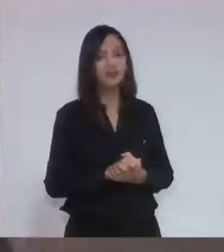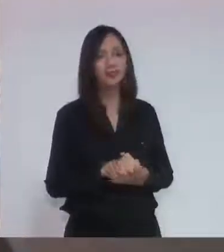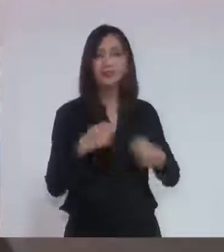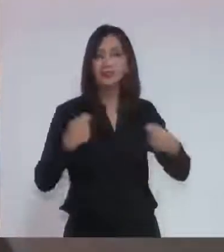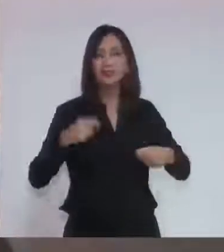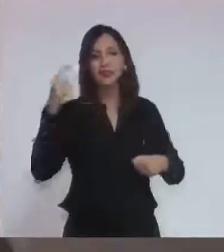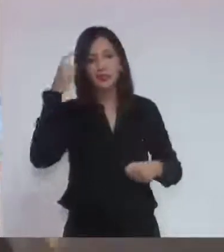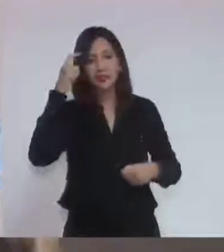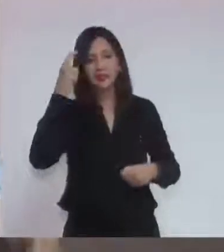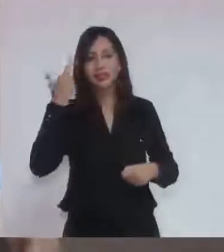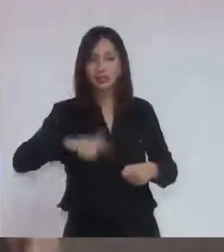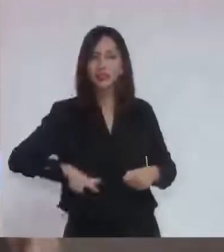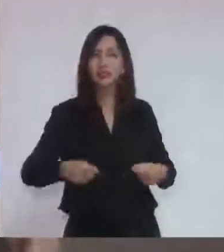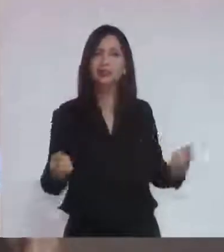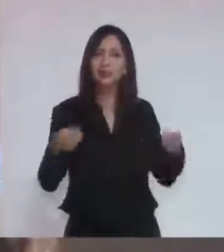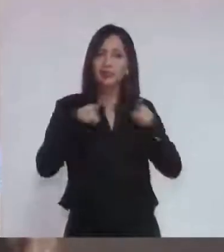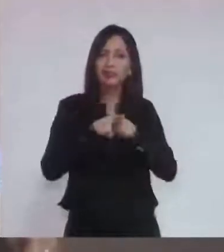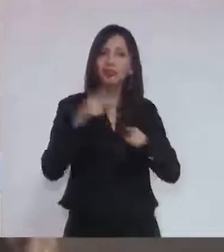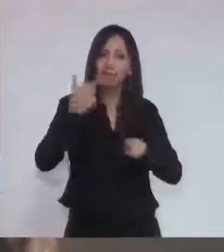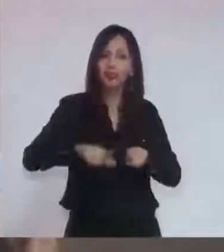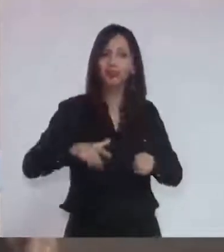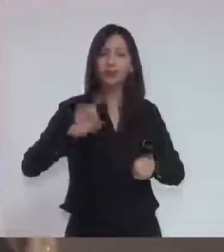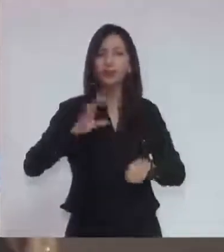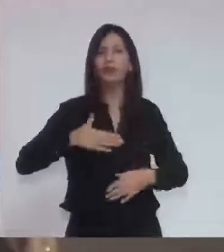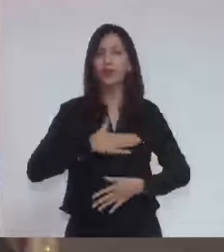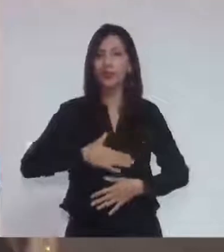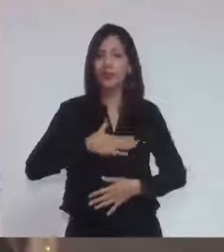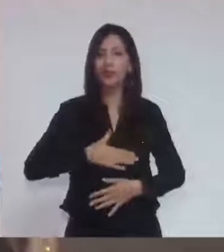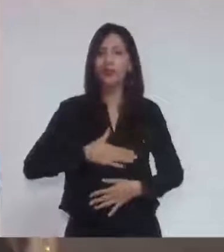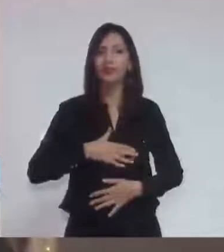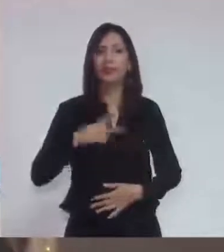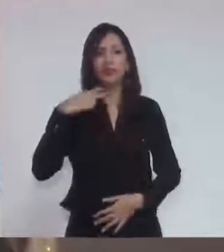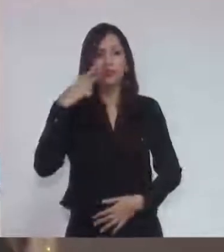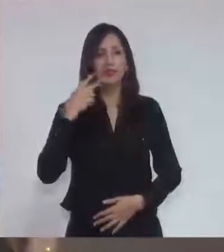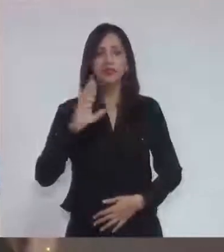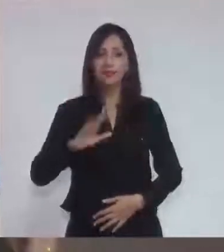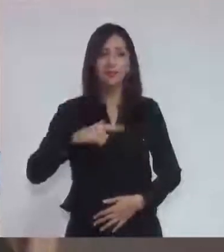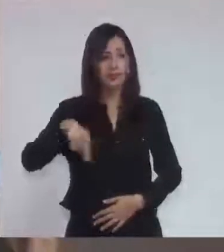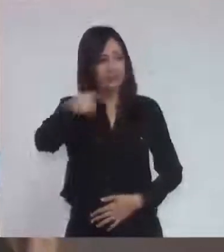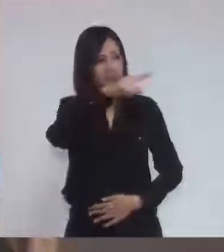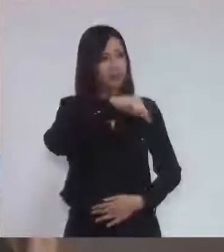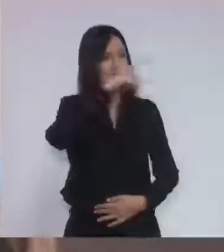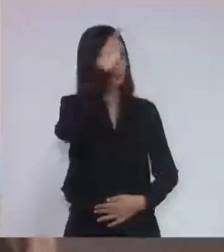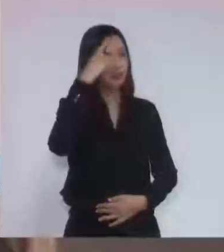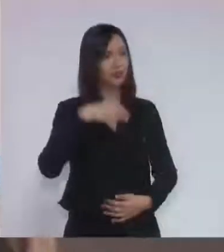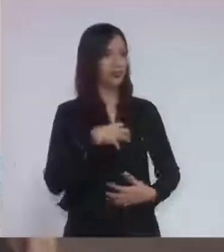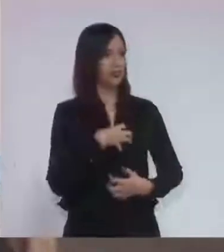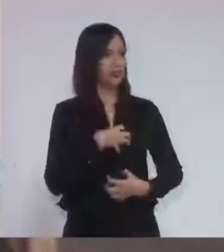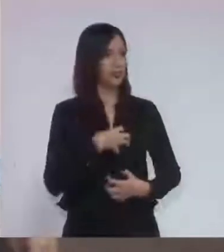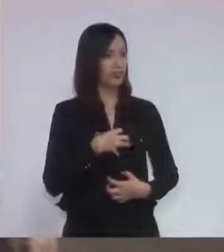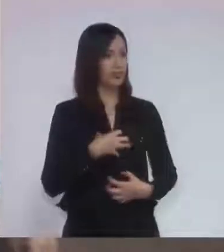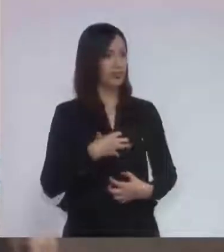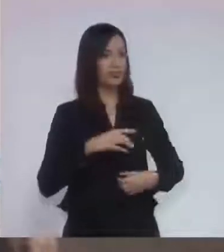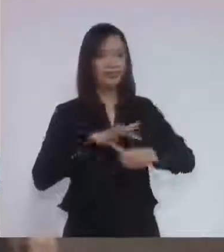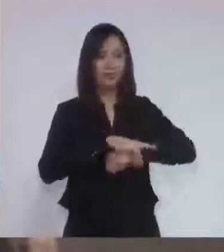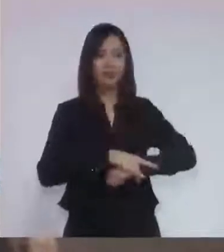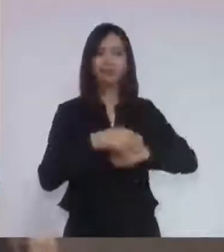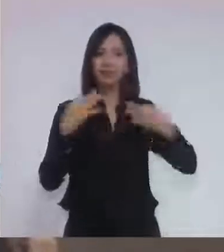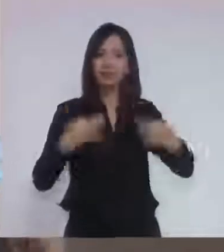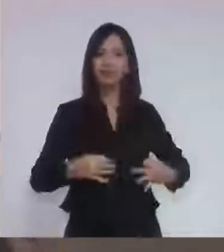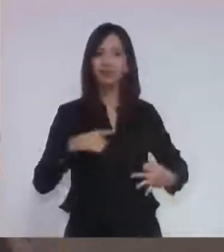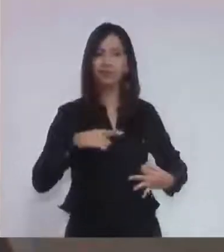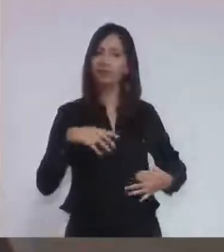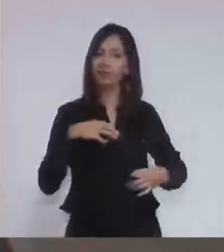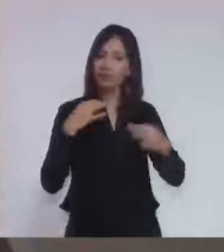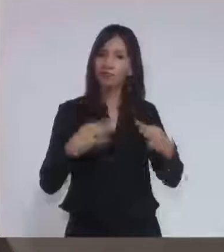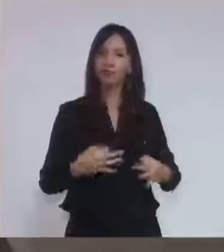repensar e precisa retomar. Não é para agradar o vereador, mas é para que a população, mais do que se sentir segura, ela de fato esteja